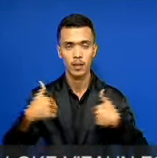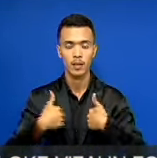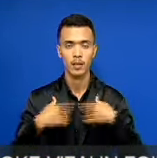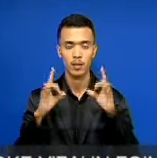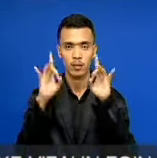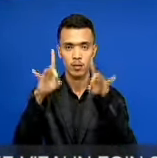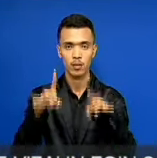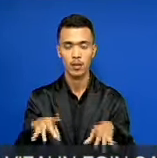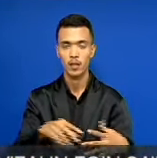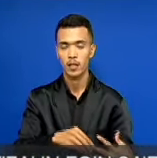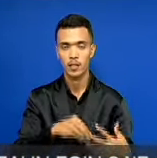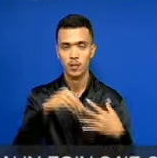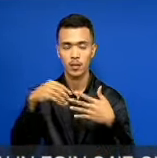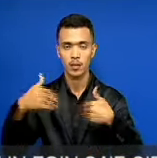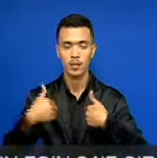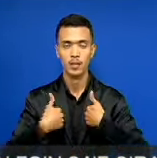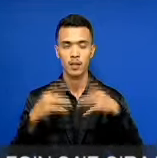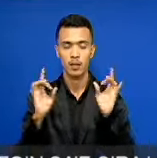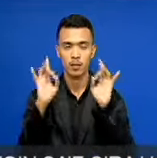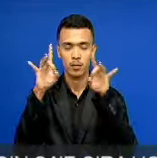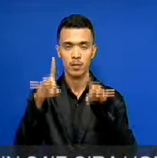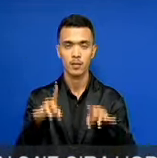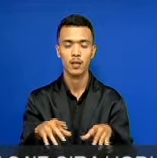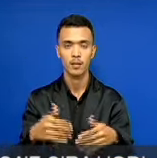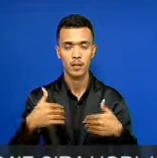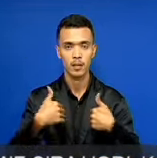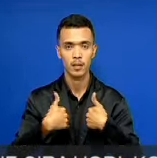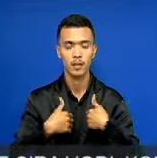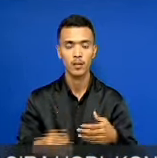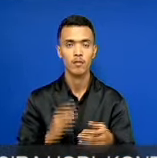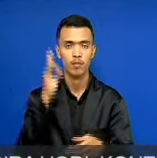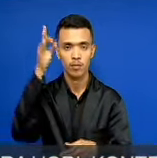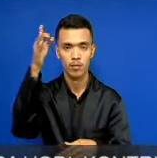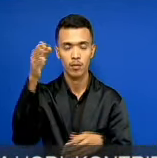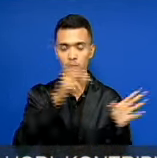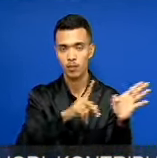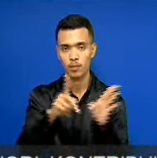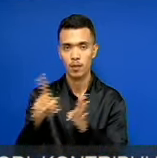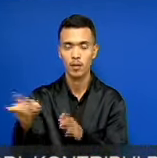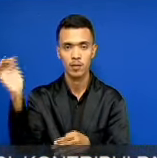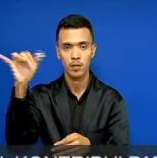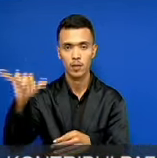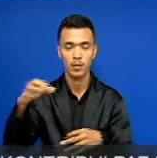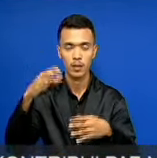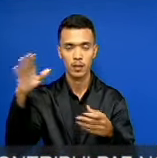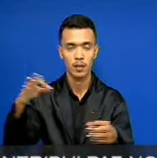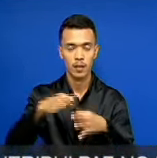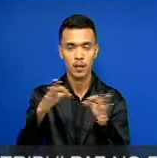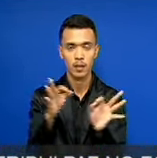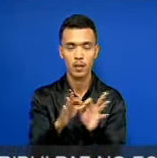ia. Bawain ita plano hela. Sira taka kuak-kuak sir ne